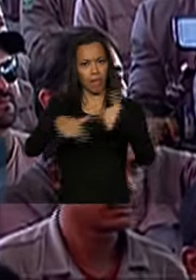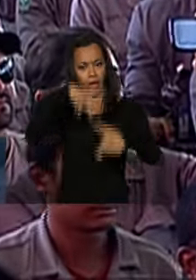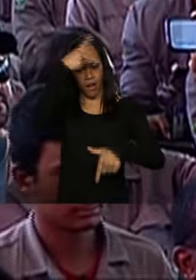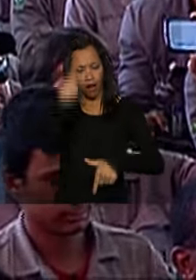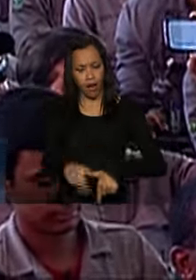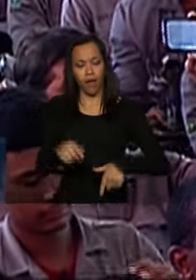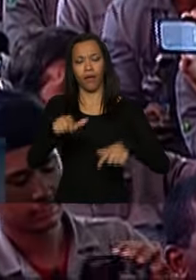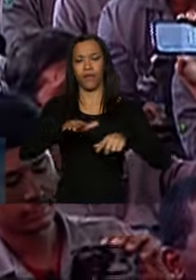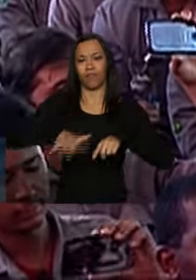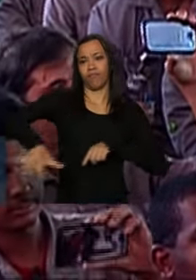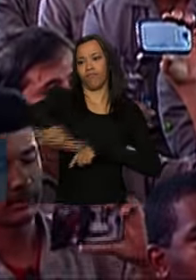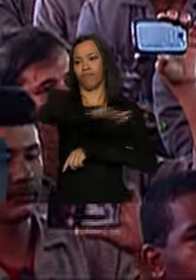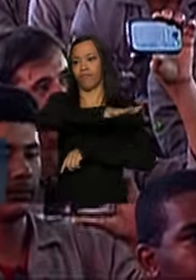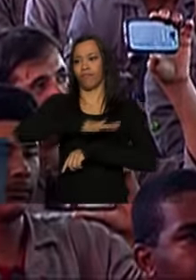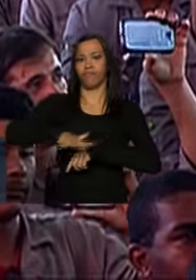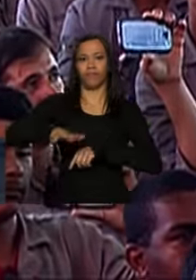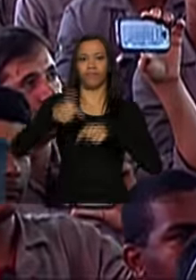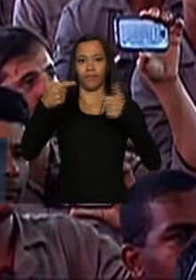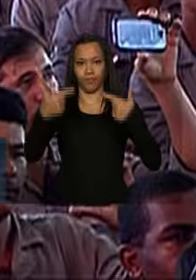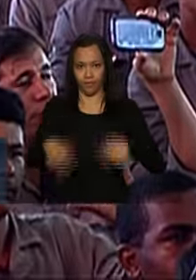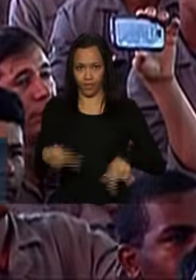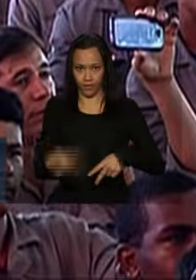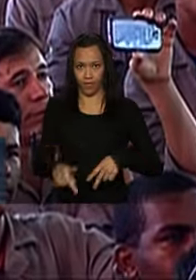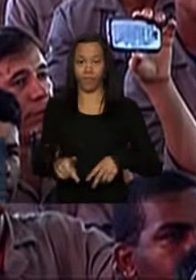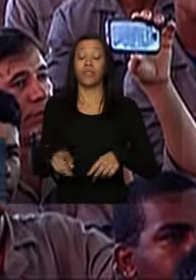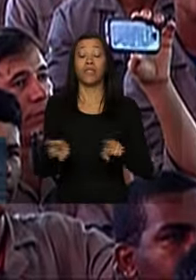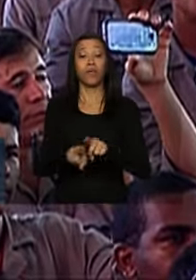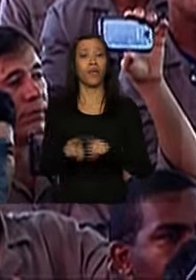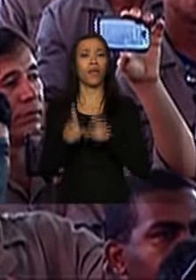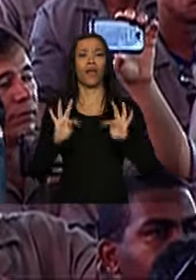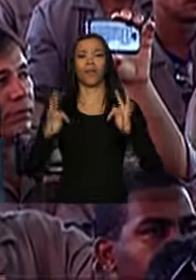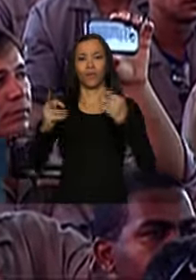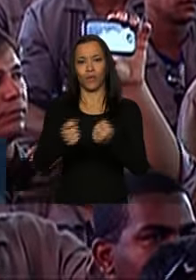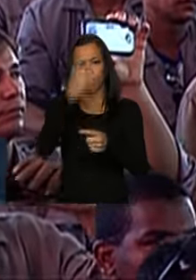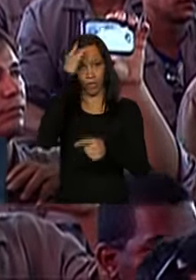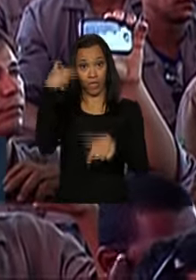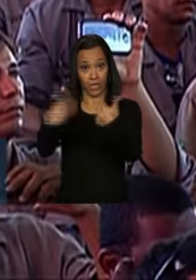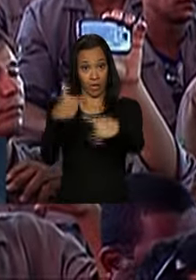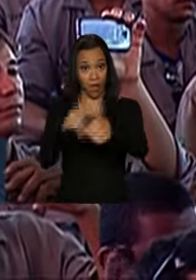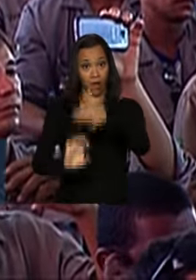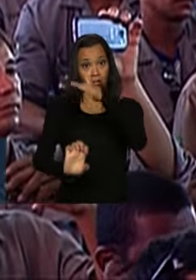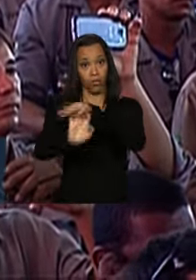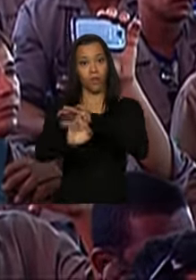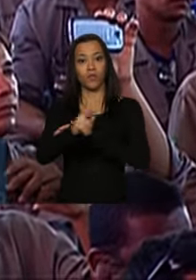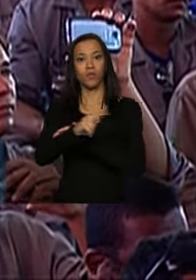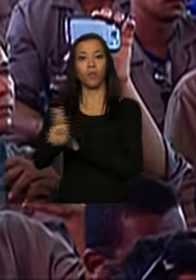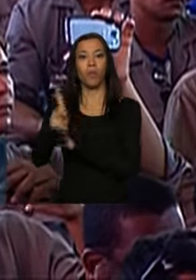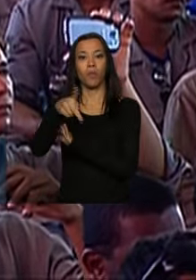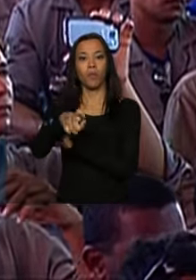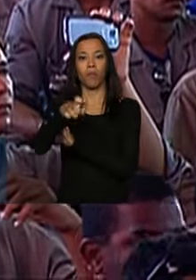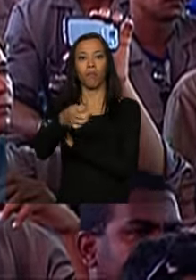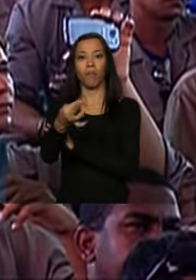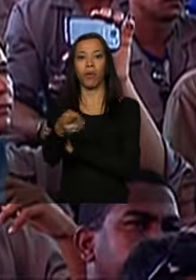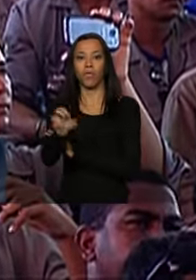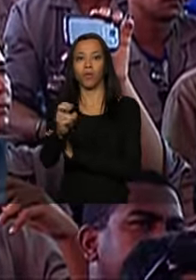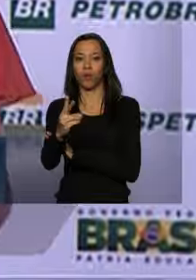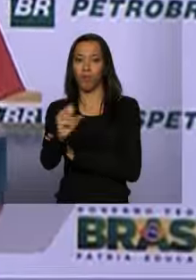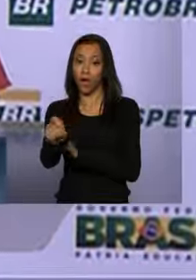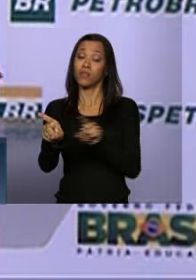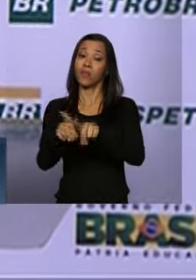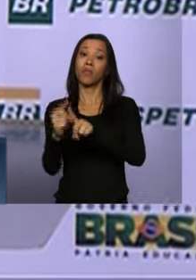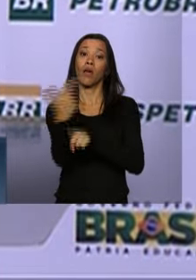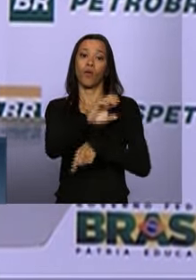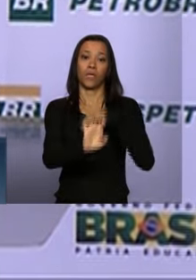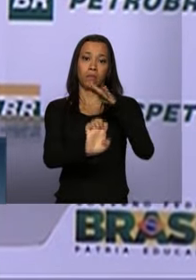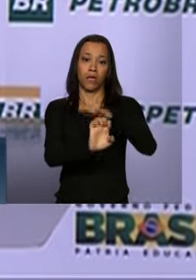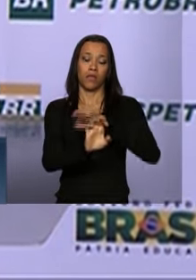Estaleiro Atlântico Sul, a todos os trabalhadores da Petrobras, a todos os trabalhadores da Transpetro.